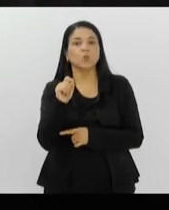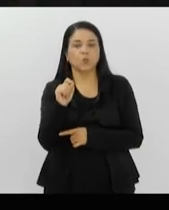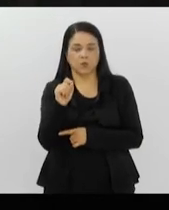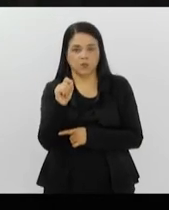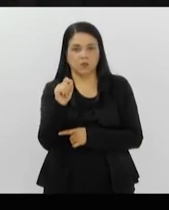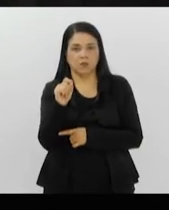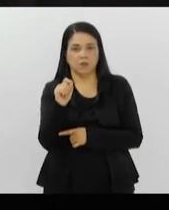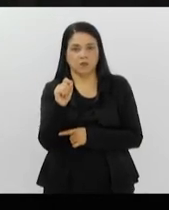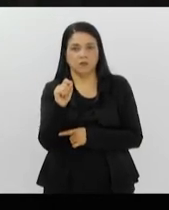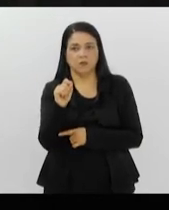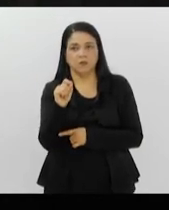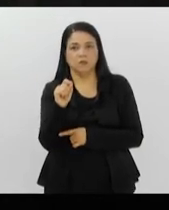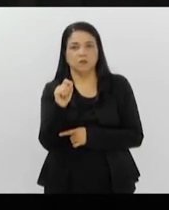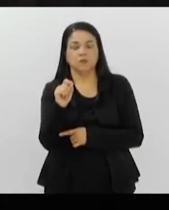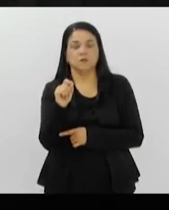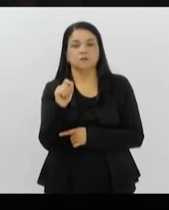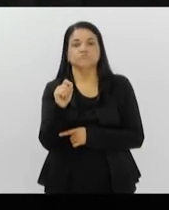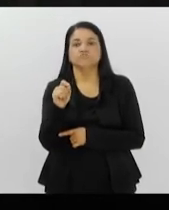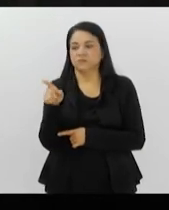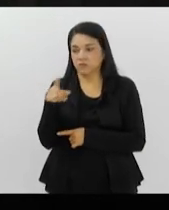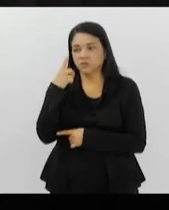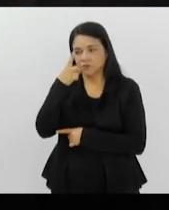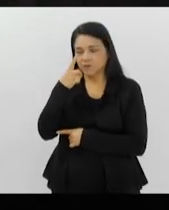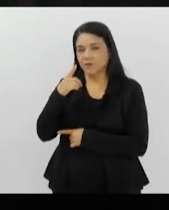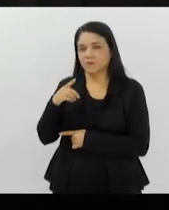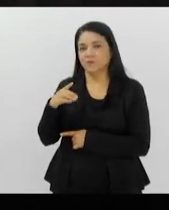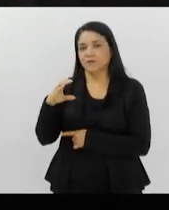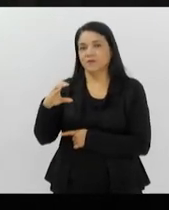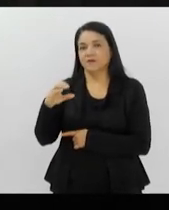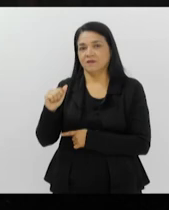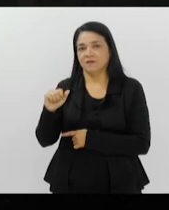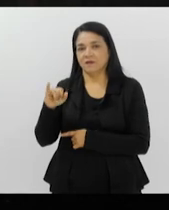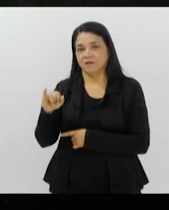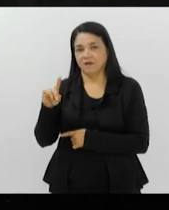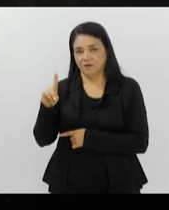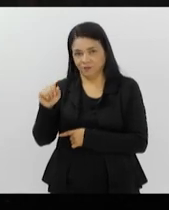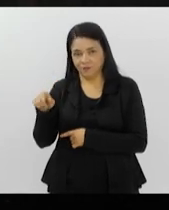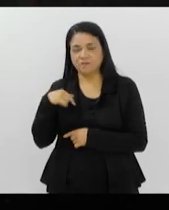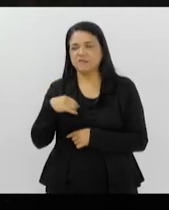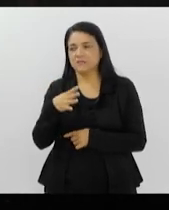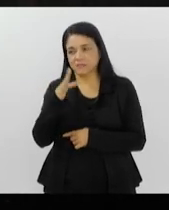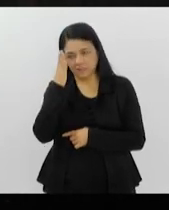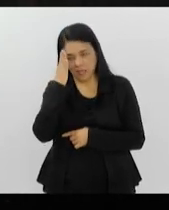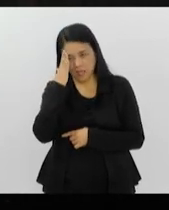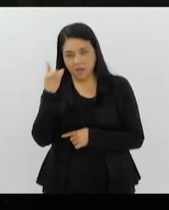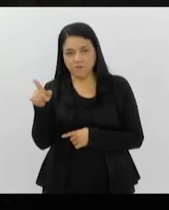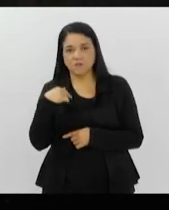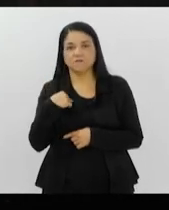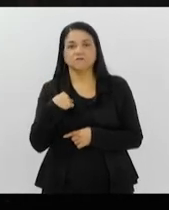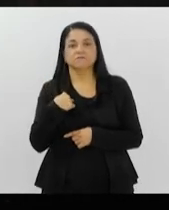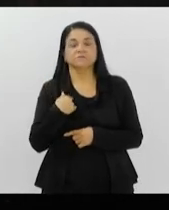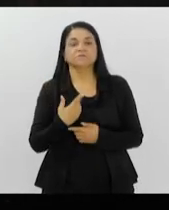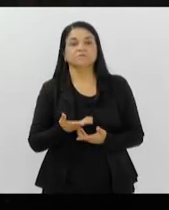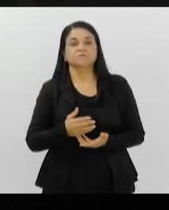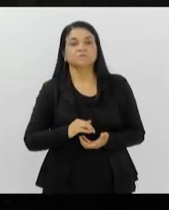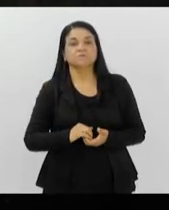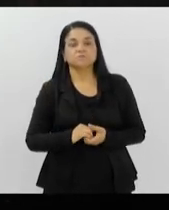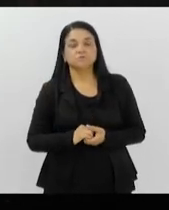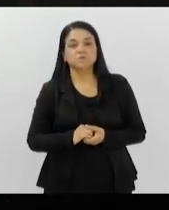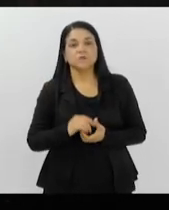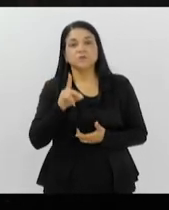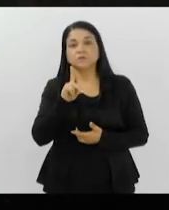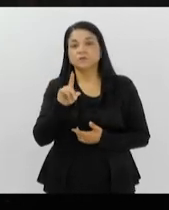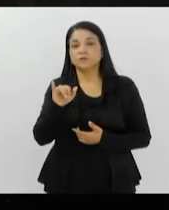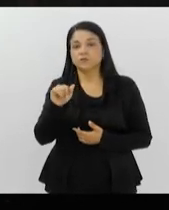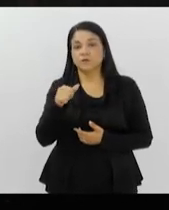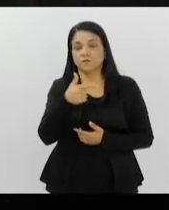deputado Cláudio Caiado, como bem sabe Vossa Excelência, inclusive me demandou nesse sentido, no dia